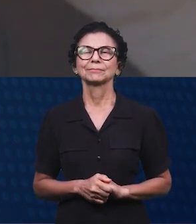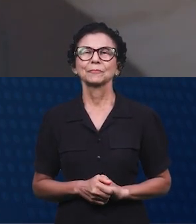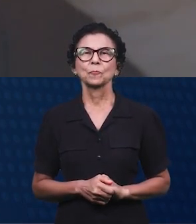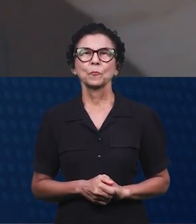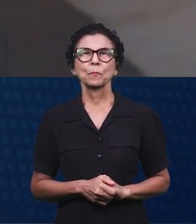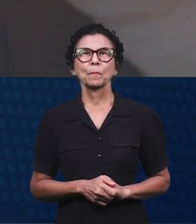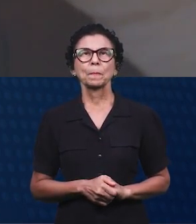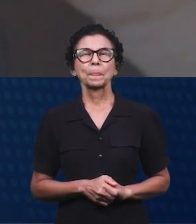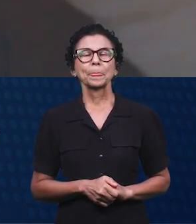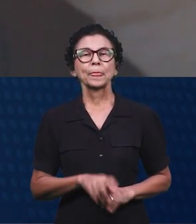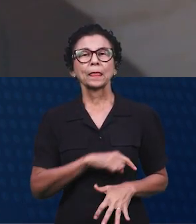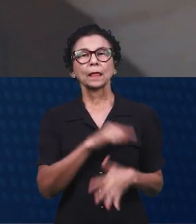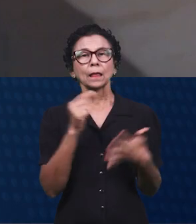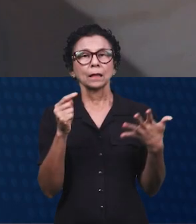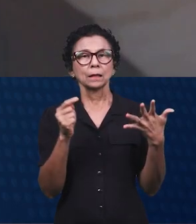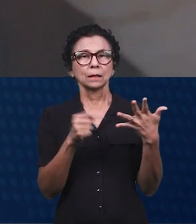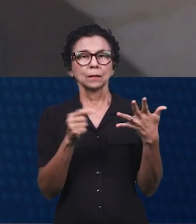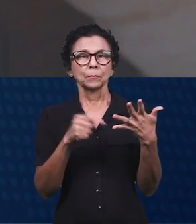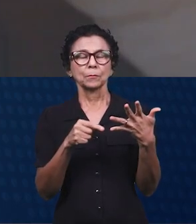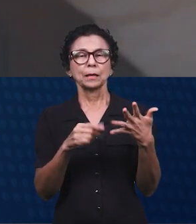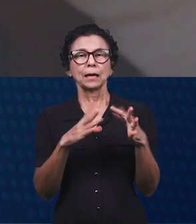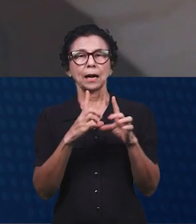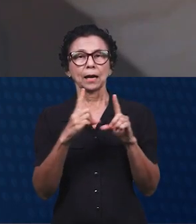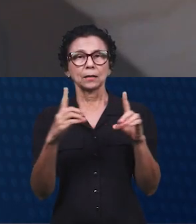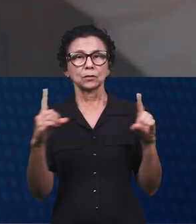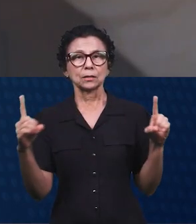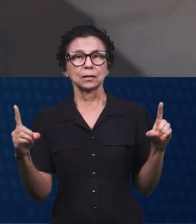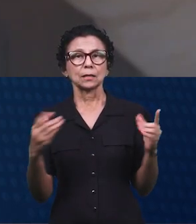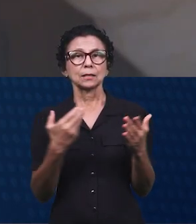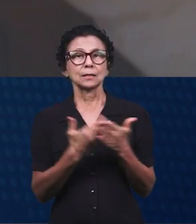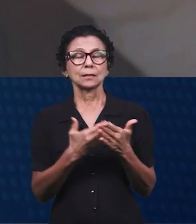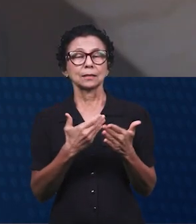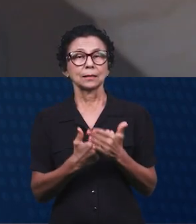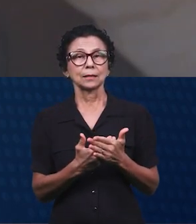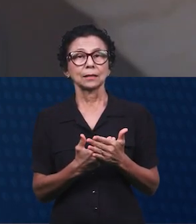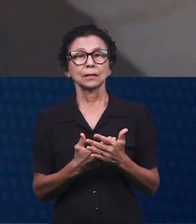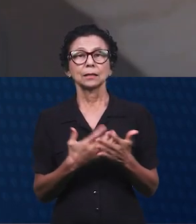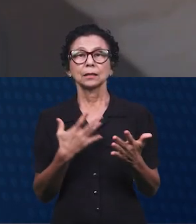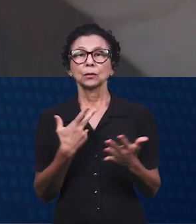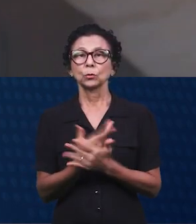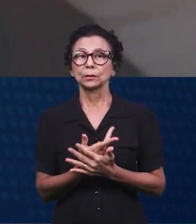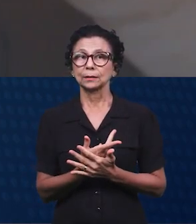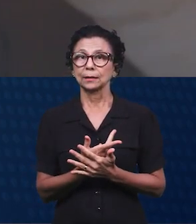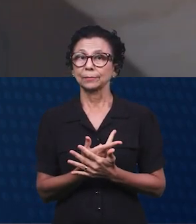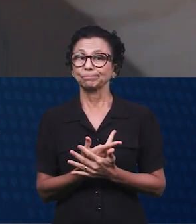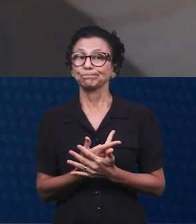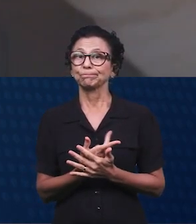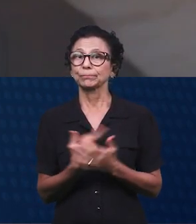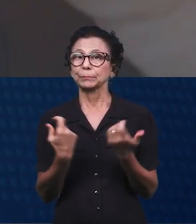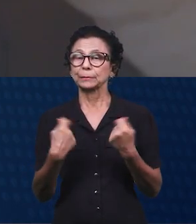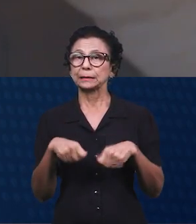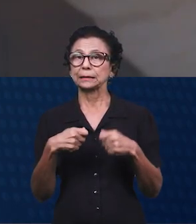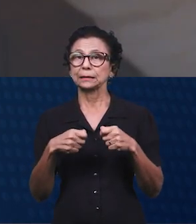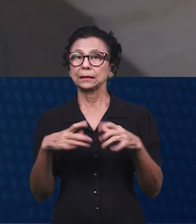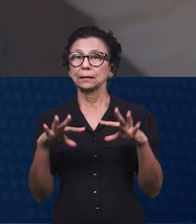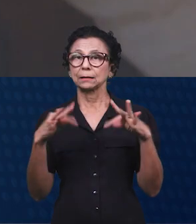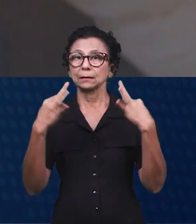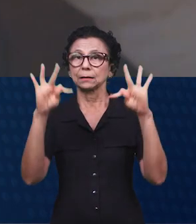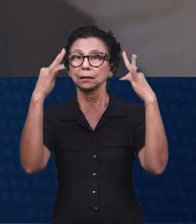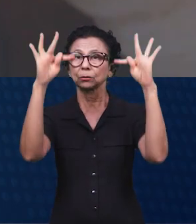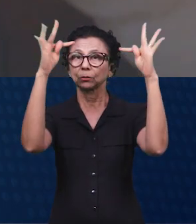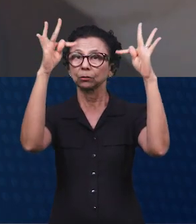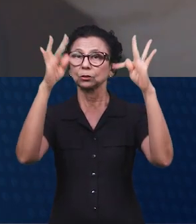O estudo online também, por definição, ele tem uma dependência grande da tecnologia. Em alguns casos,